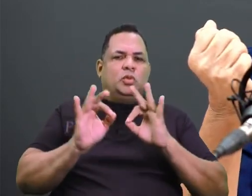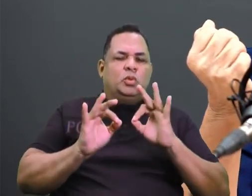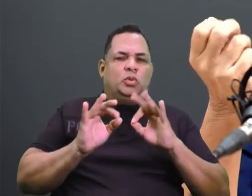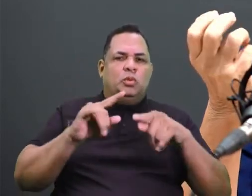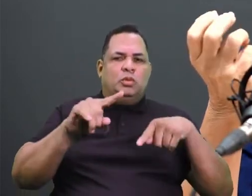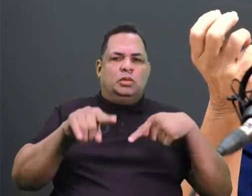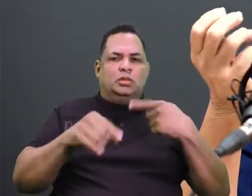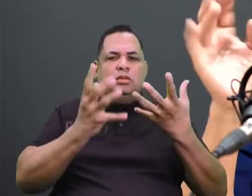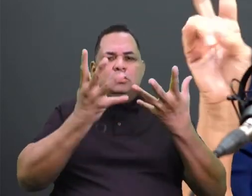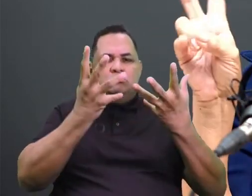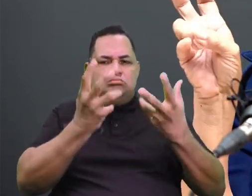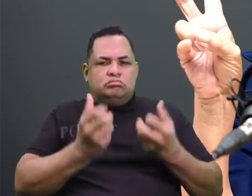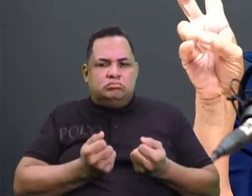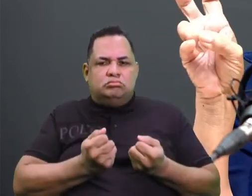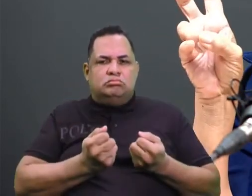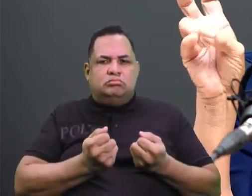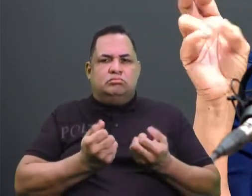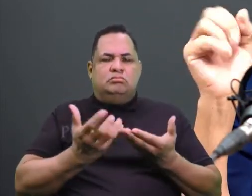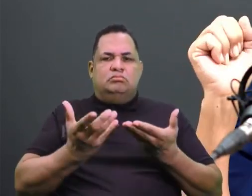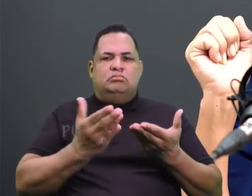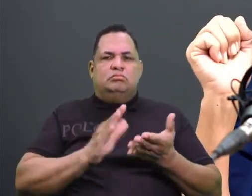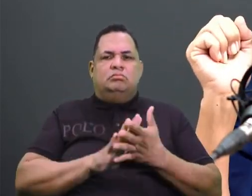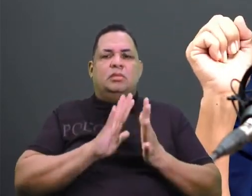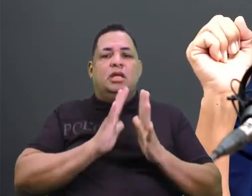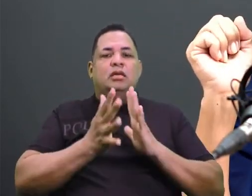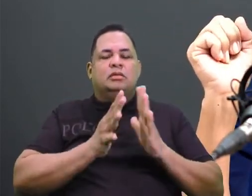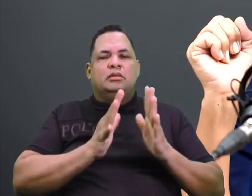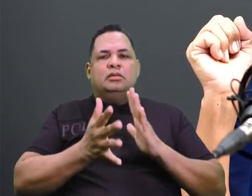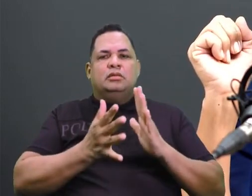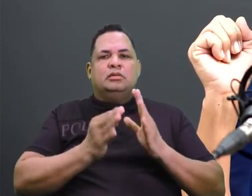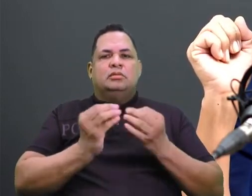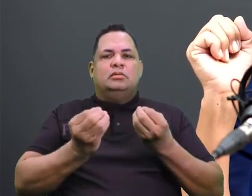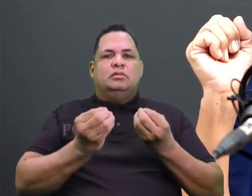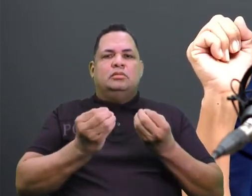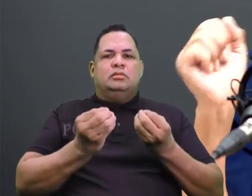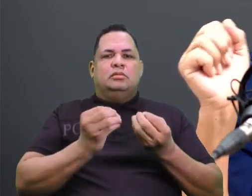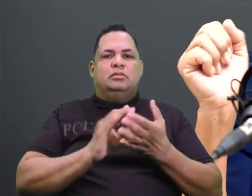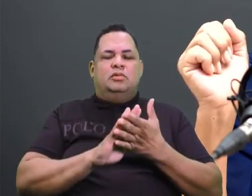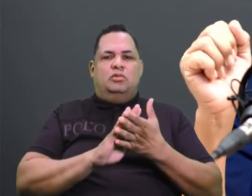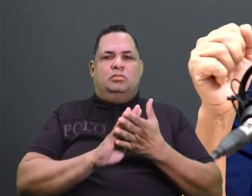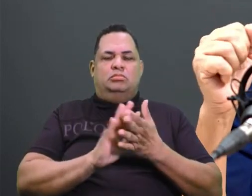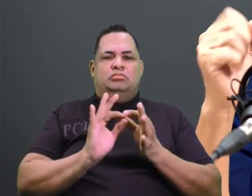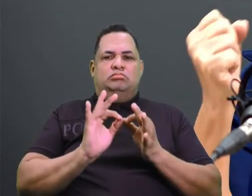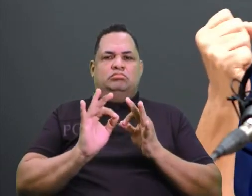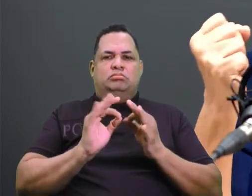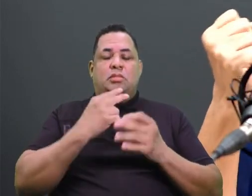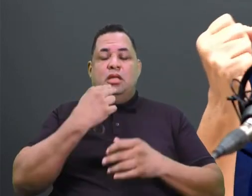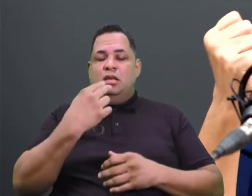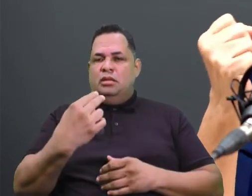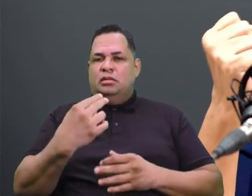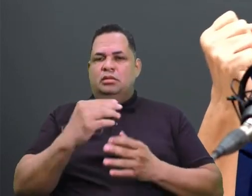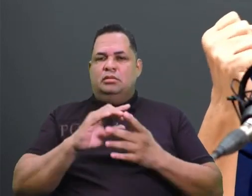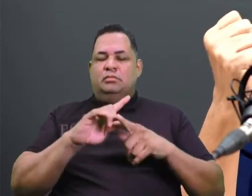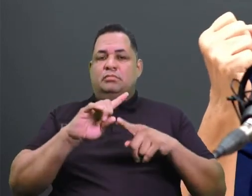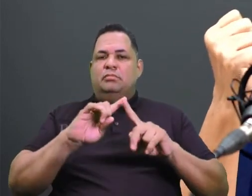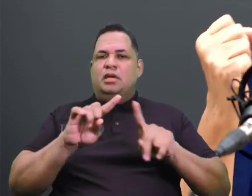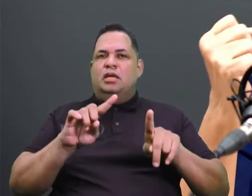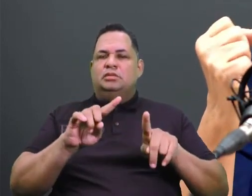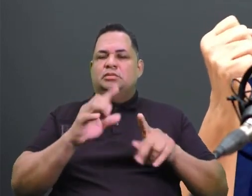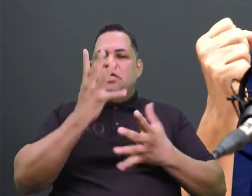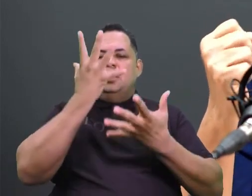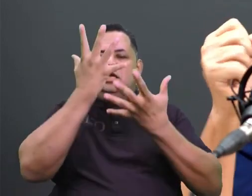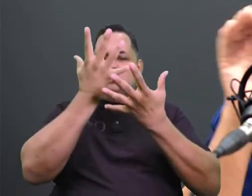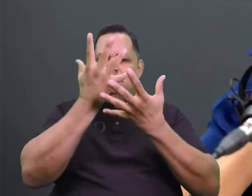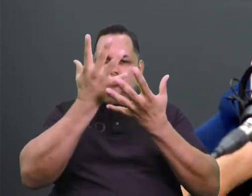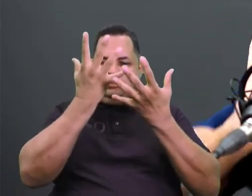já aceitando a Libras como língua. Mas eu aceitei de